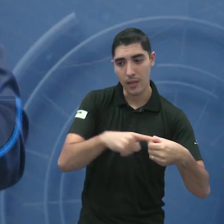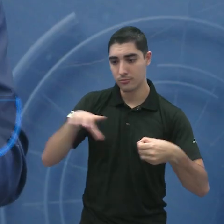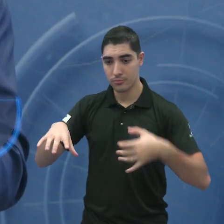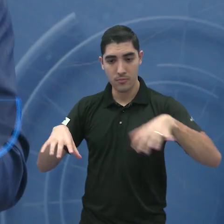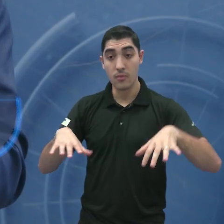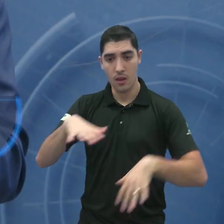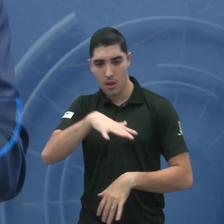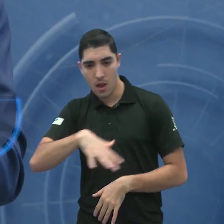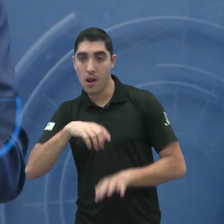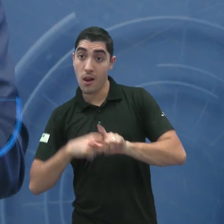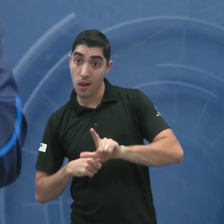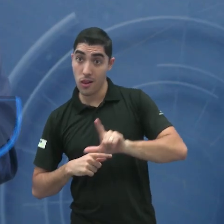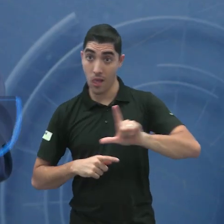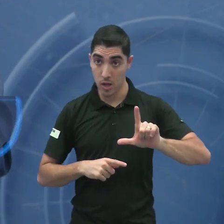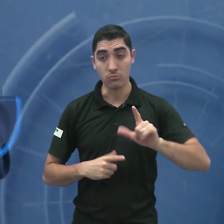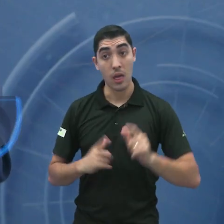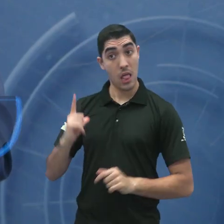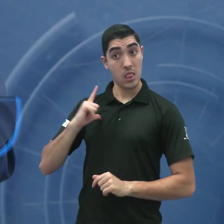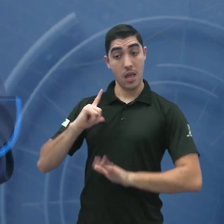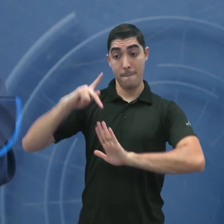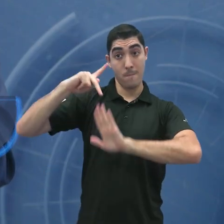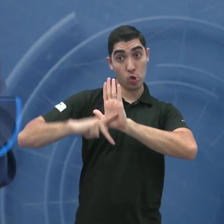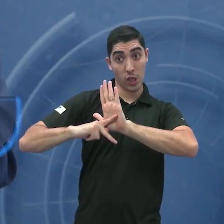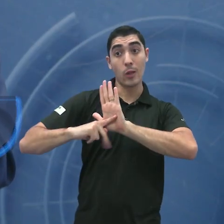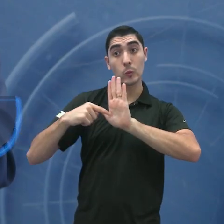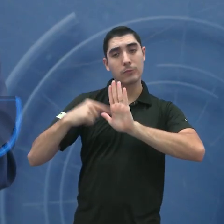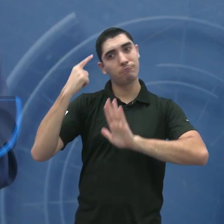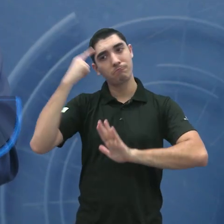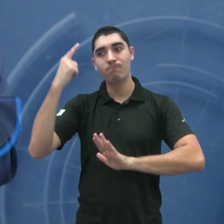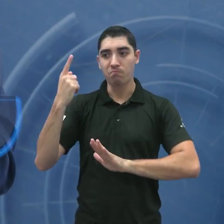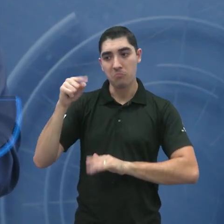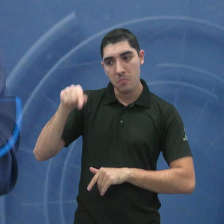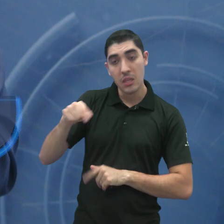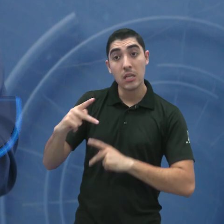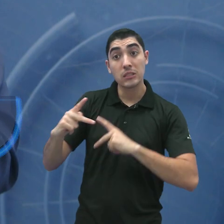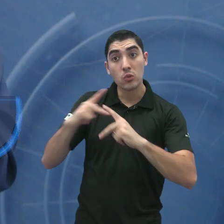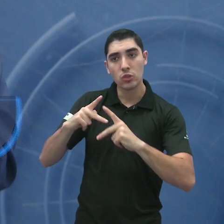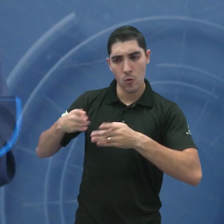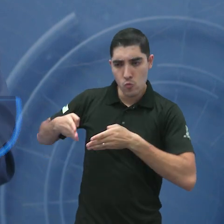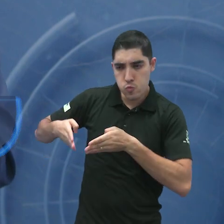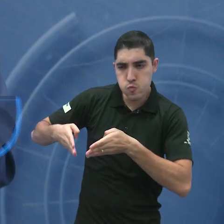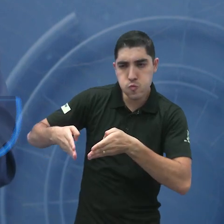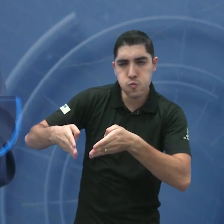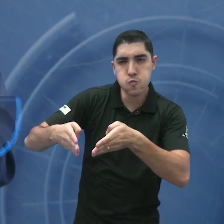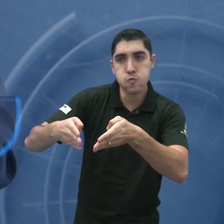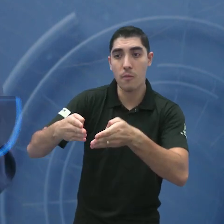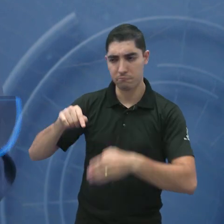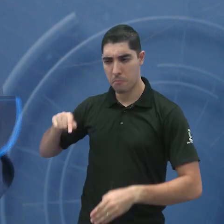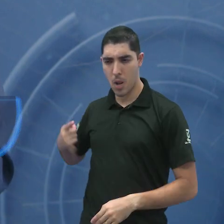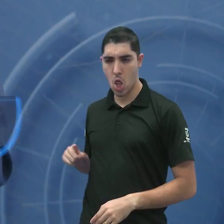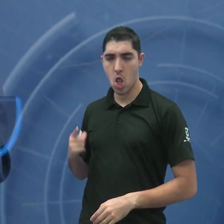eixo leste. O projeto prevê, né, a passagem por São José antes de seguir para a capital, né?